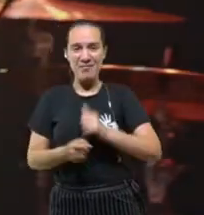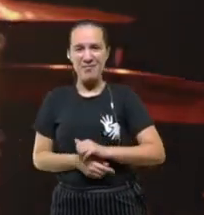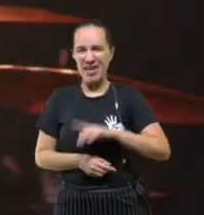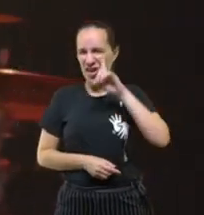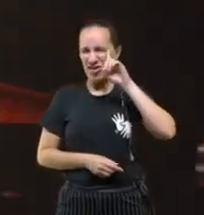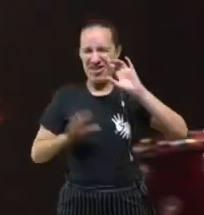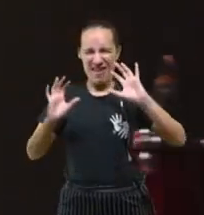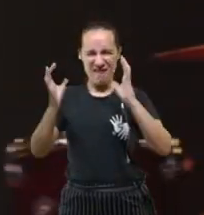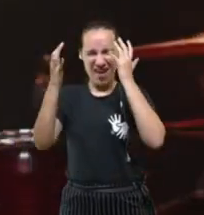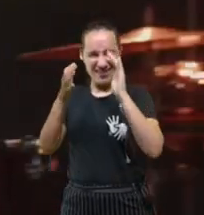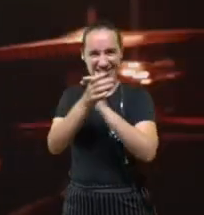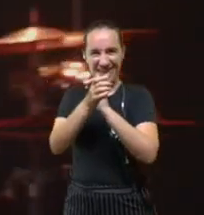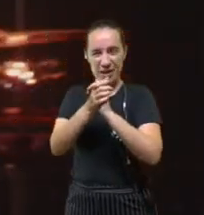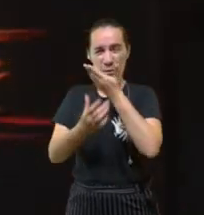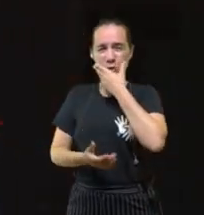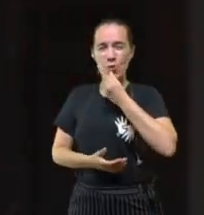noivo.